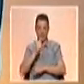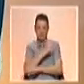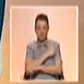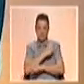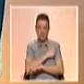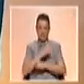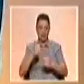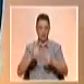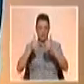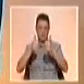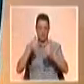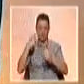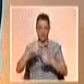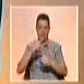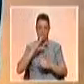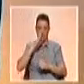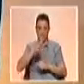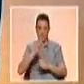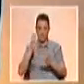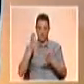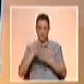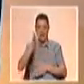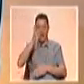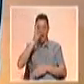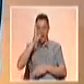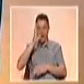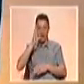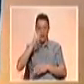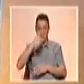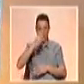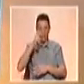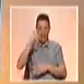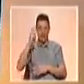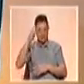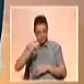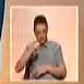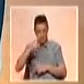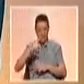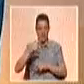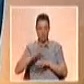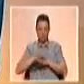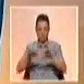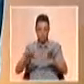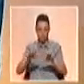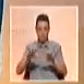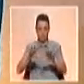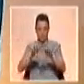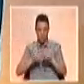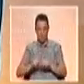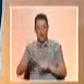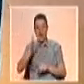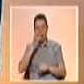impermeabilizadas, depois vão ter as hectares, as águas, há problemas nas hectares, há inundações, portanto isto retém a água. Isto é